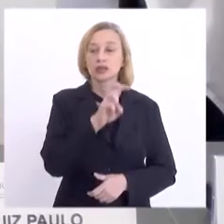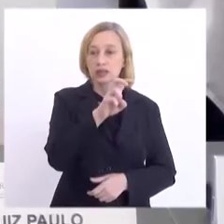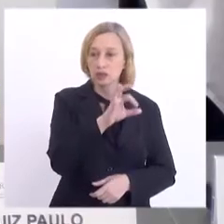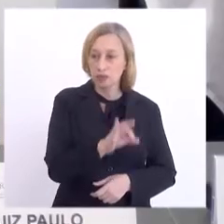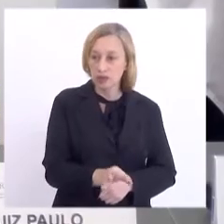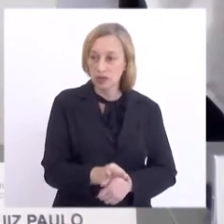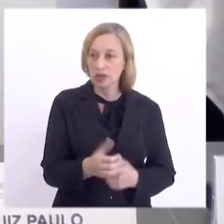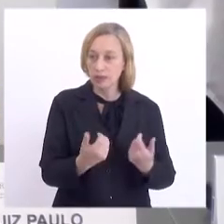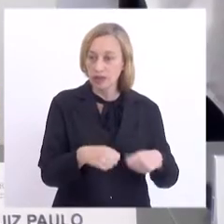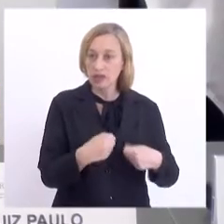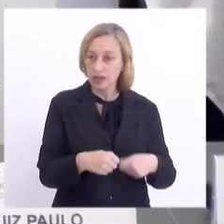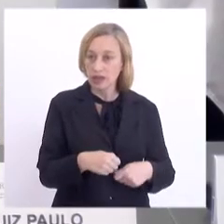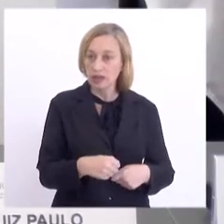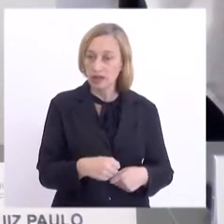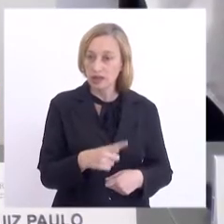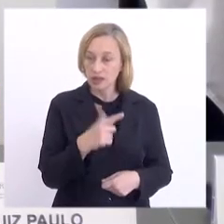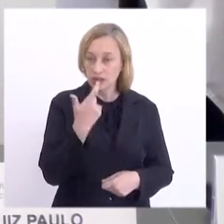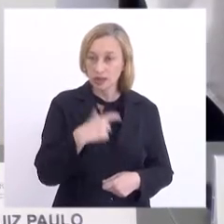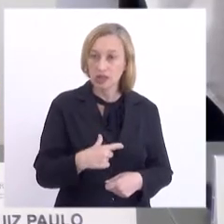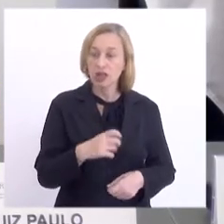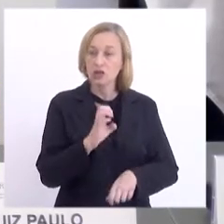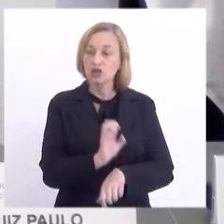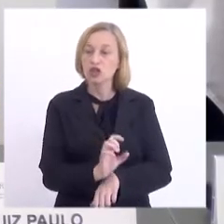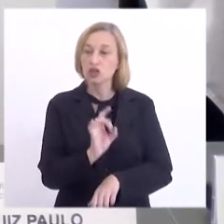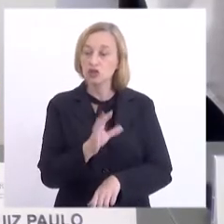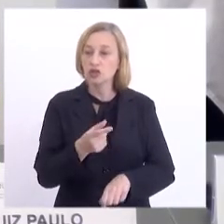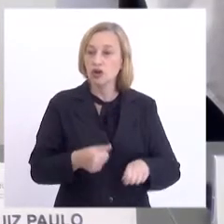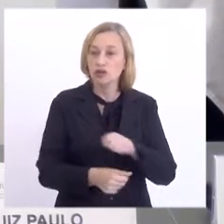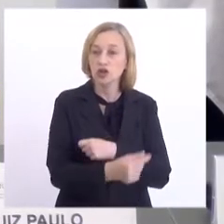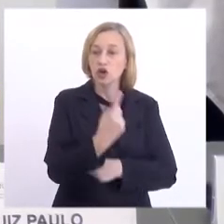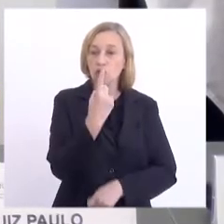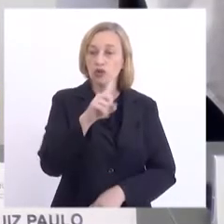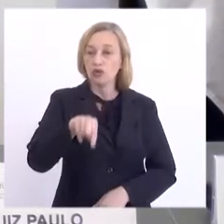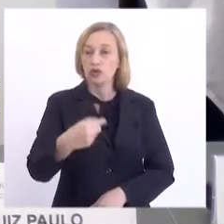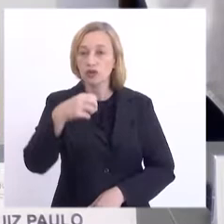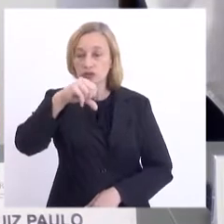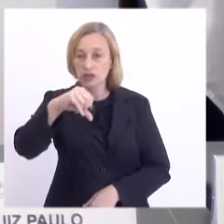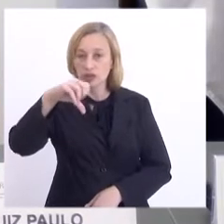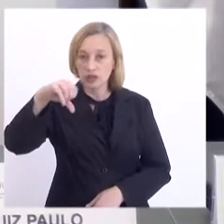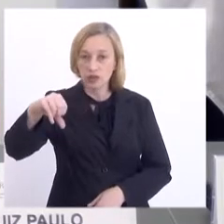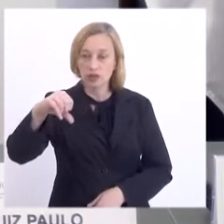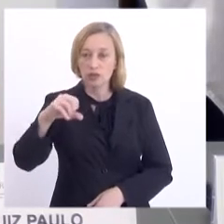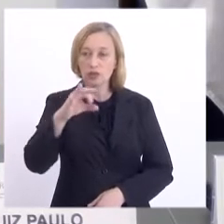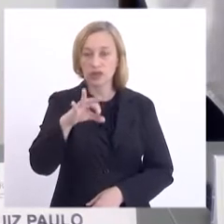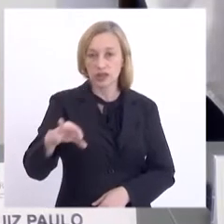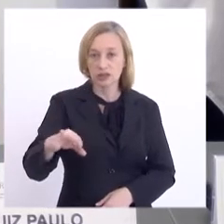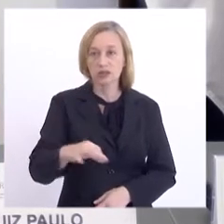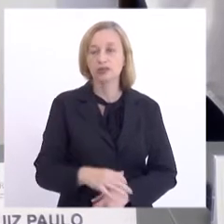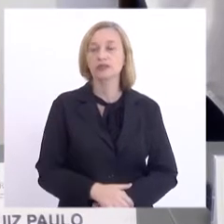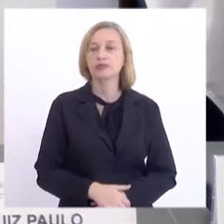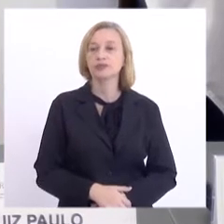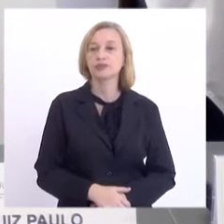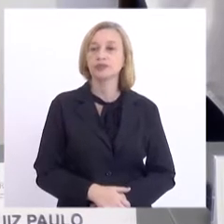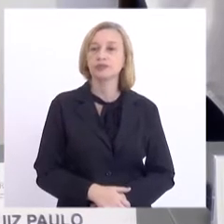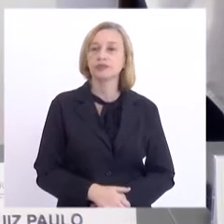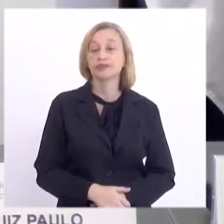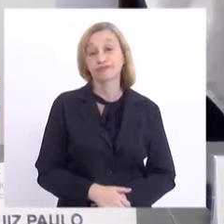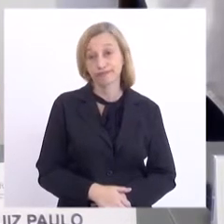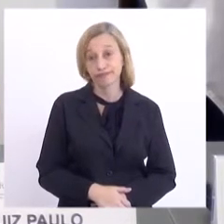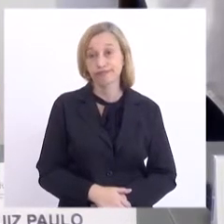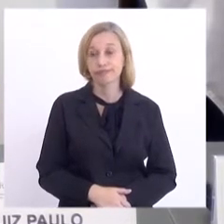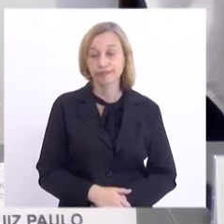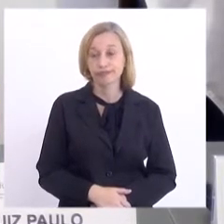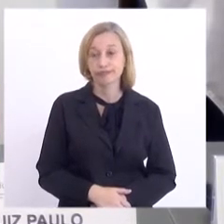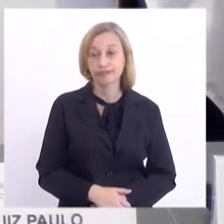porcento e o estado investiu 1,99 por cento e